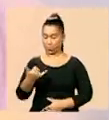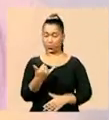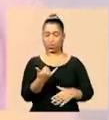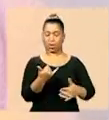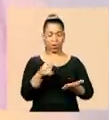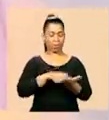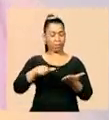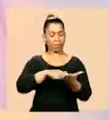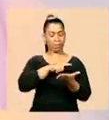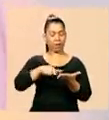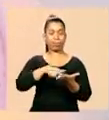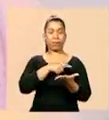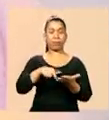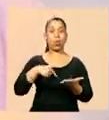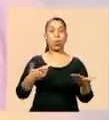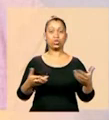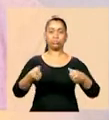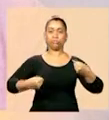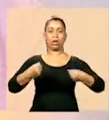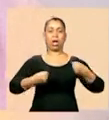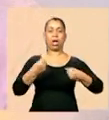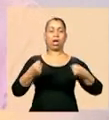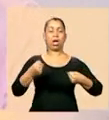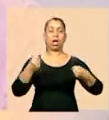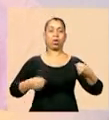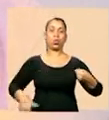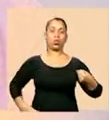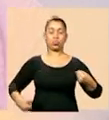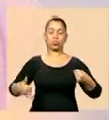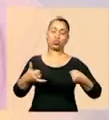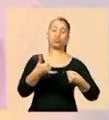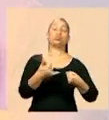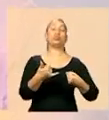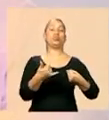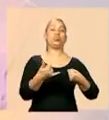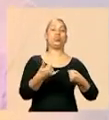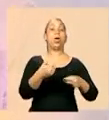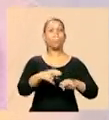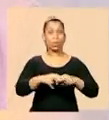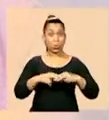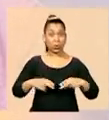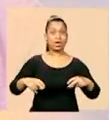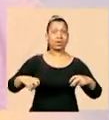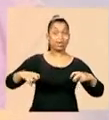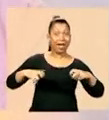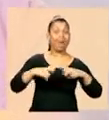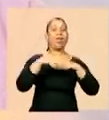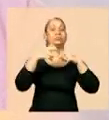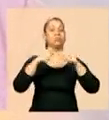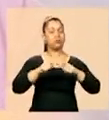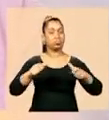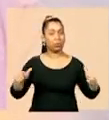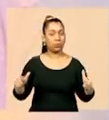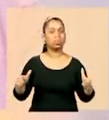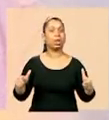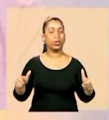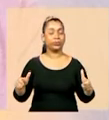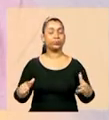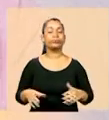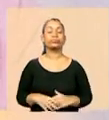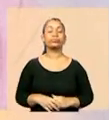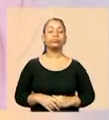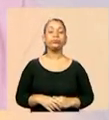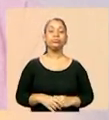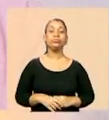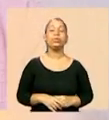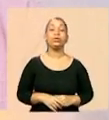vezes, talvez, por isso que os acidentes de trânsito têm aumentado nos acidentes de trabalho, elas saem no trânsito trabalhando com o